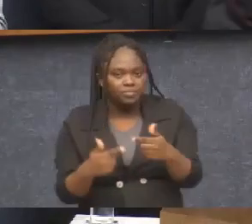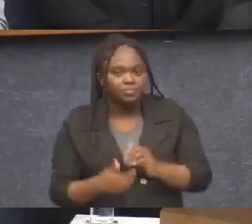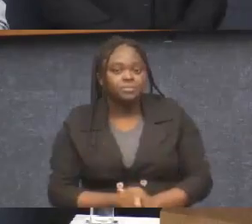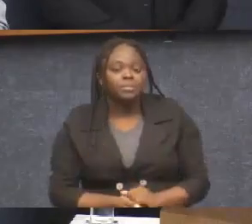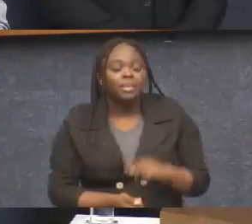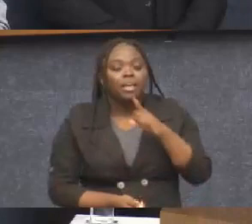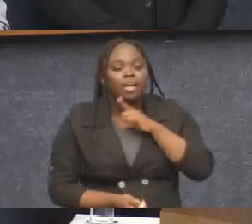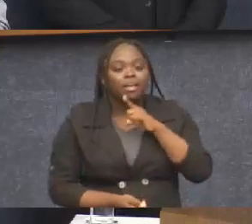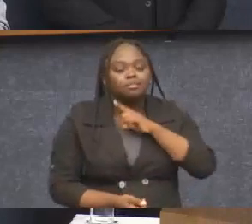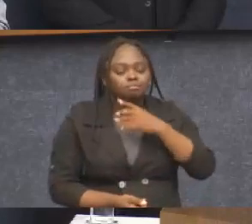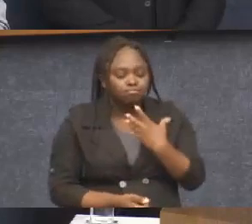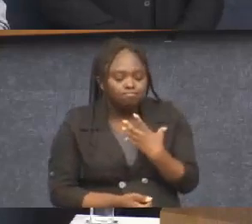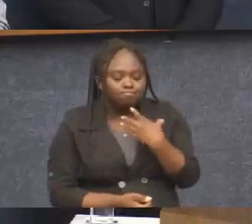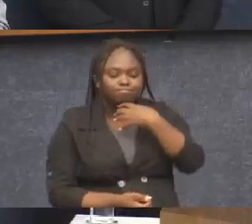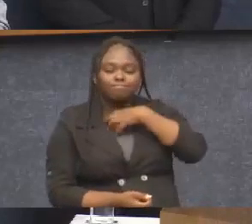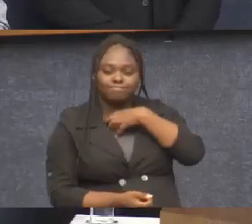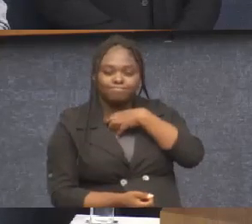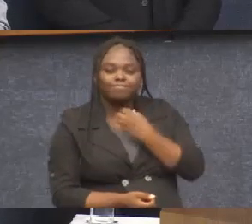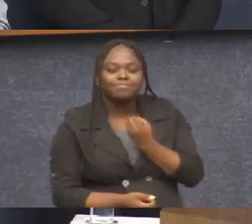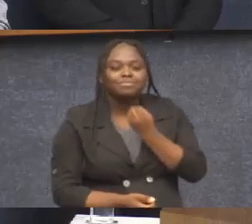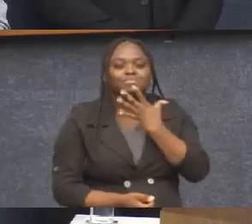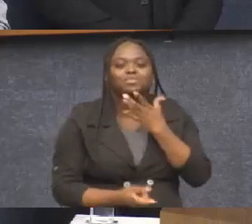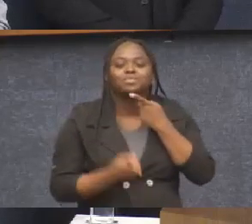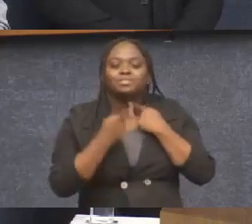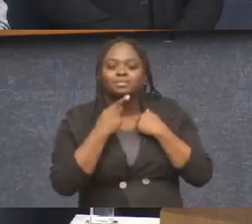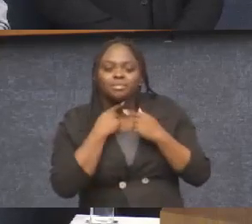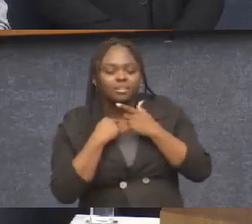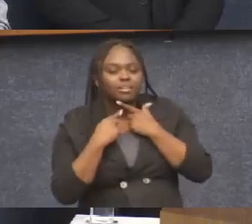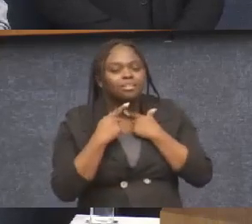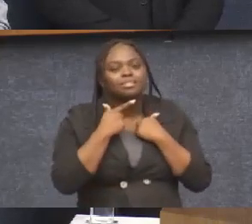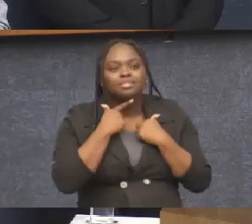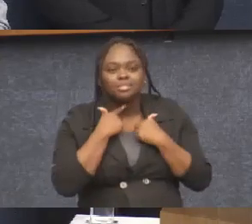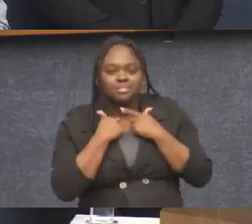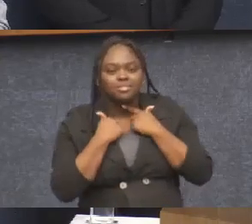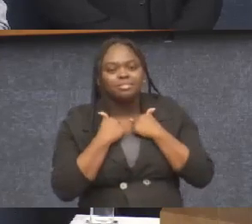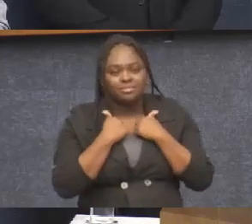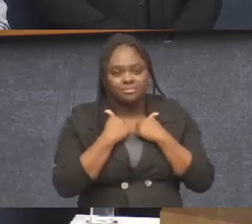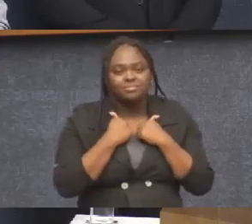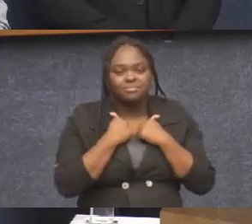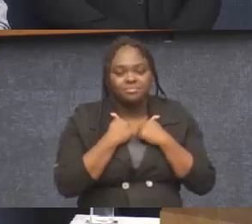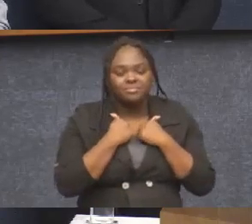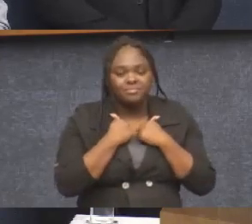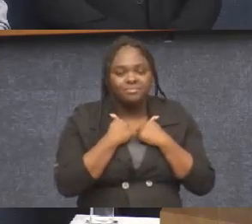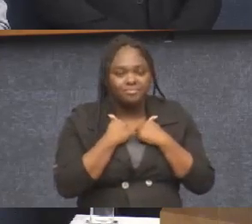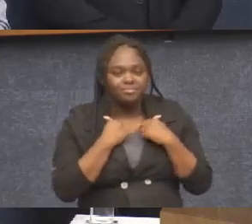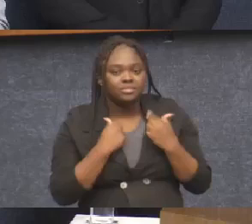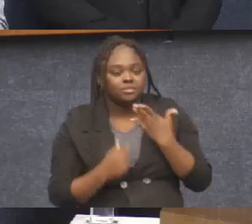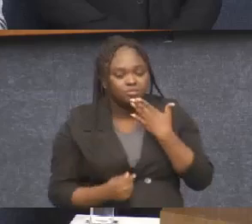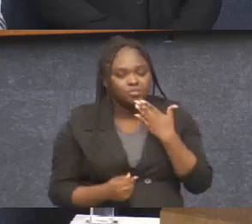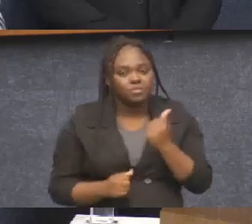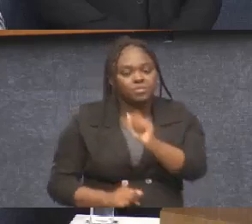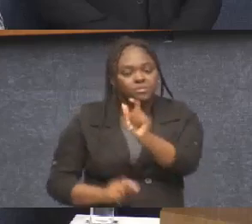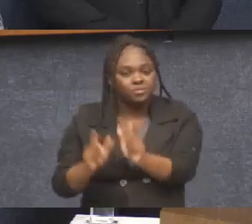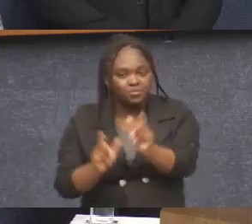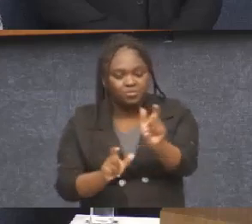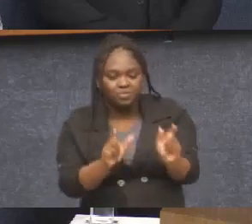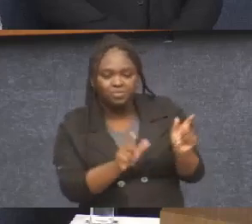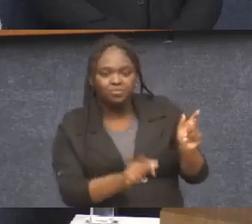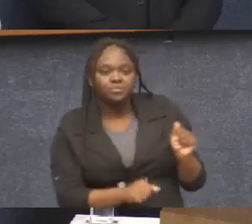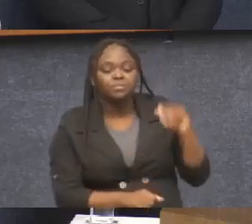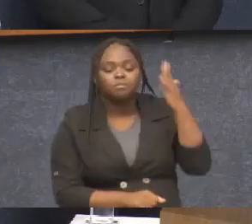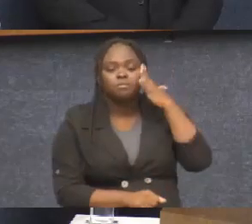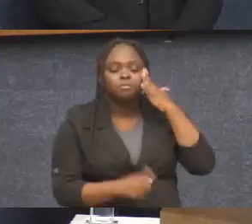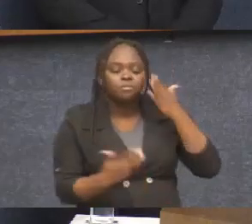ter sensibilidade e boa vontade para minorar os males alheios, é saber repartir com